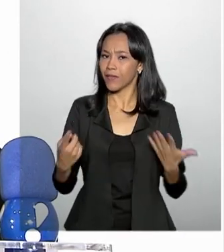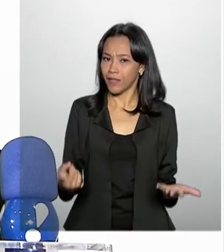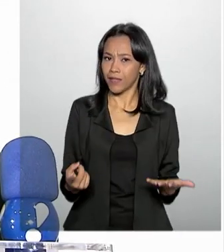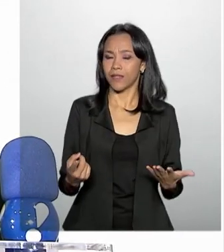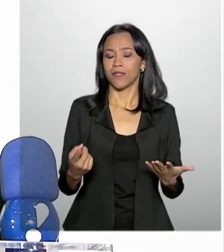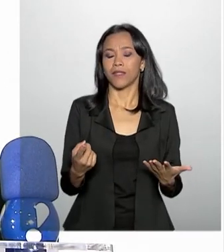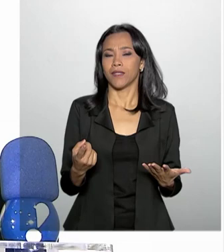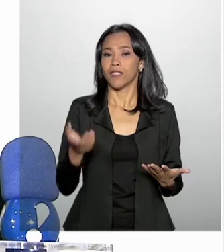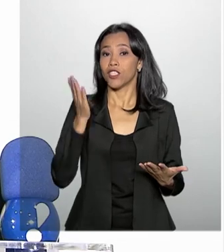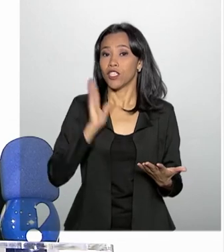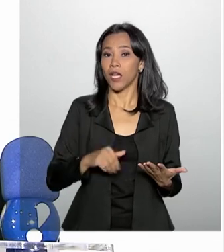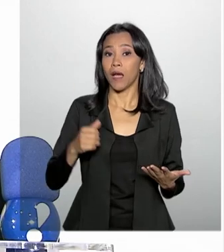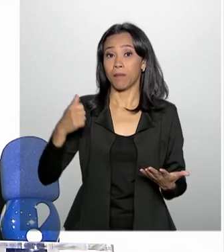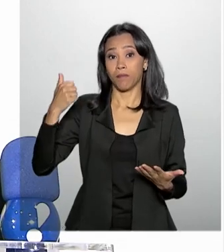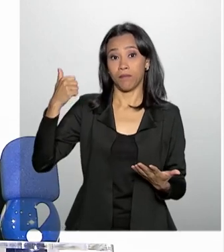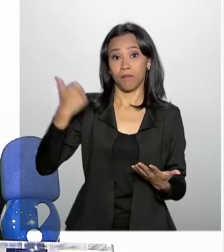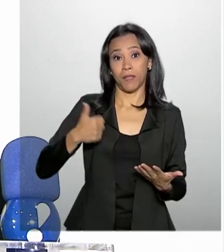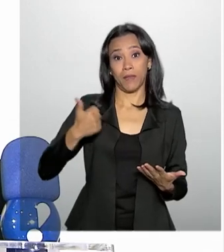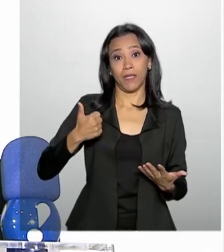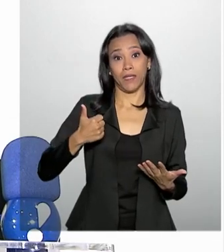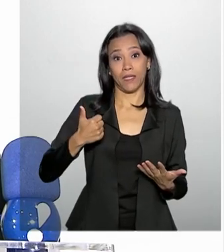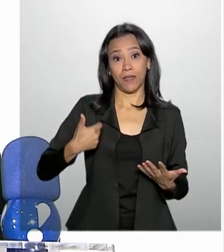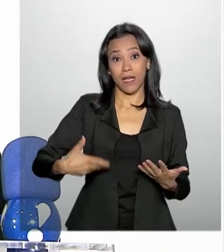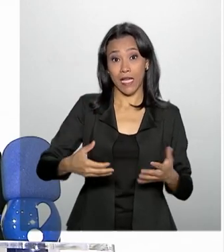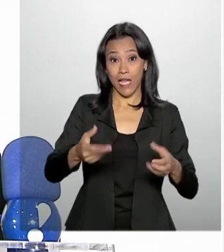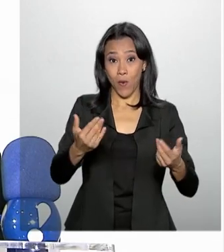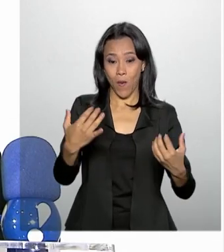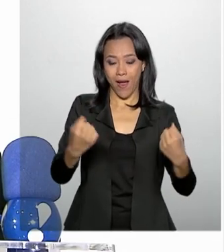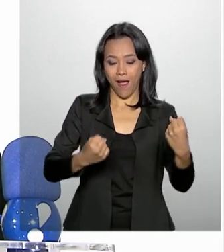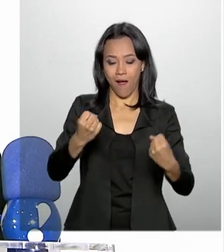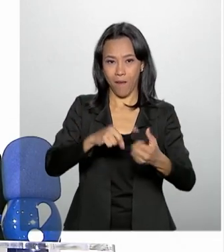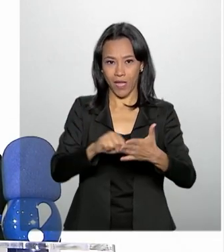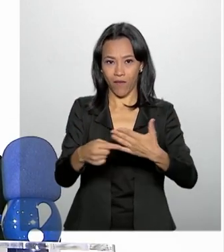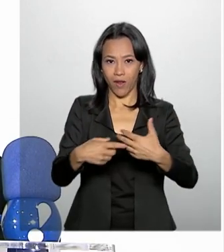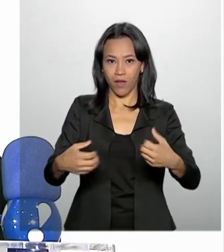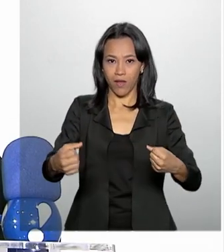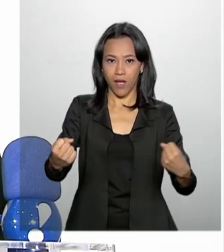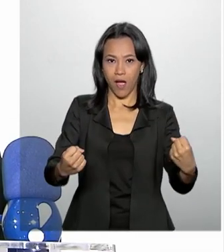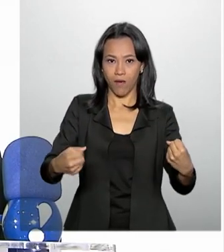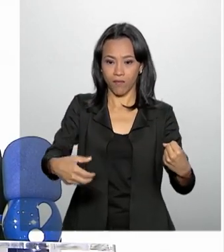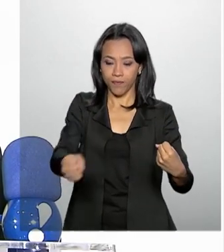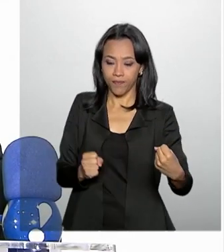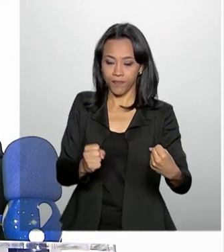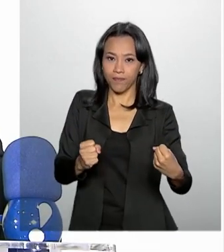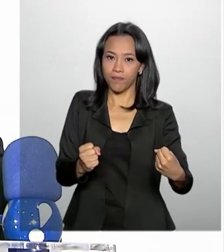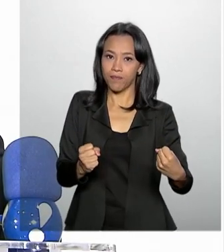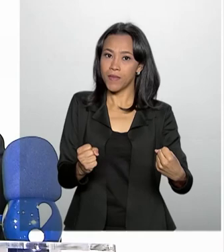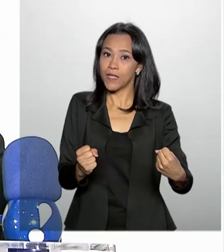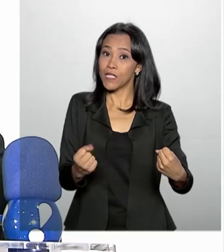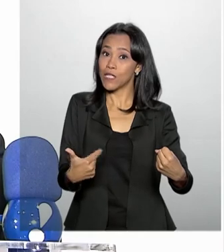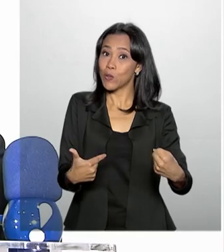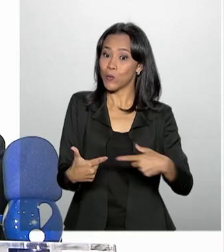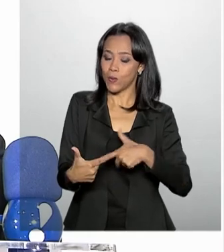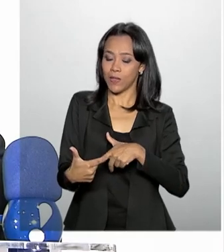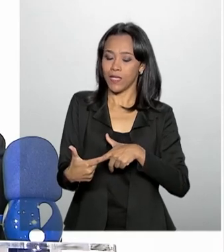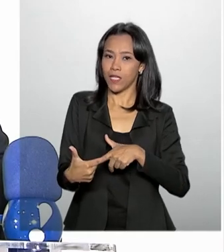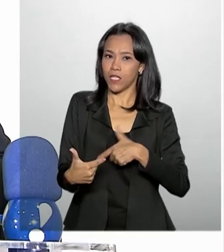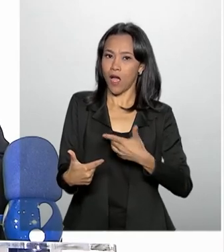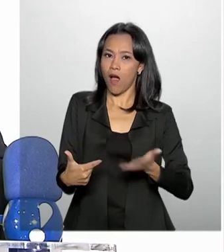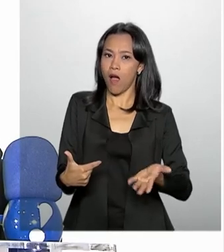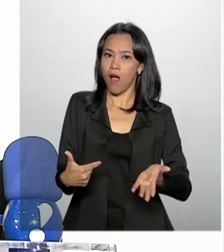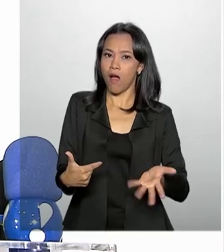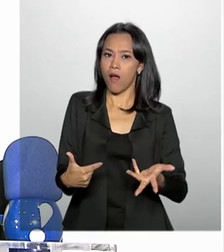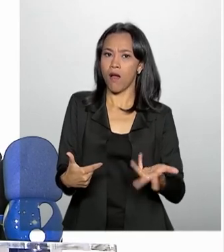nós já passamos a segunda no carro. O carro já iniciou o deslocamento e nós já ganhamos uma velocidade